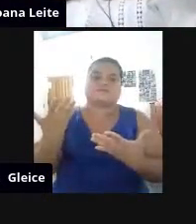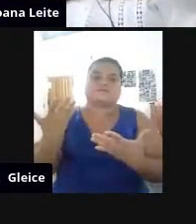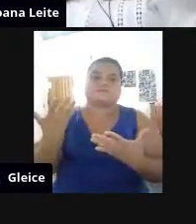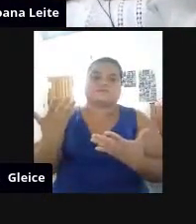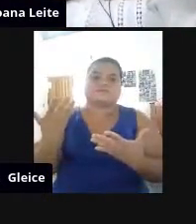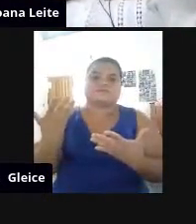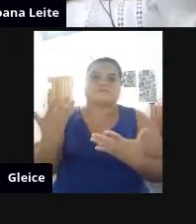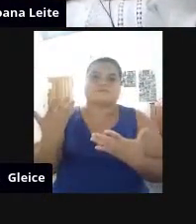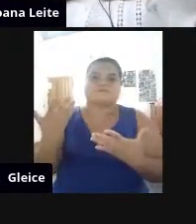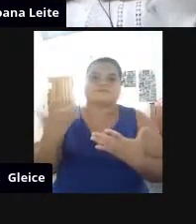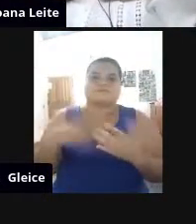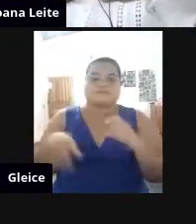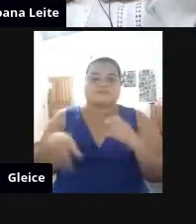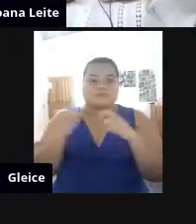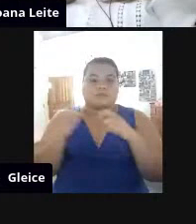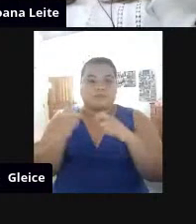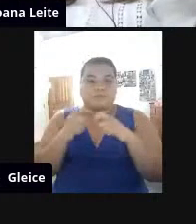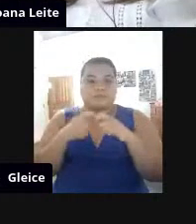ela